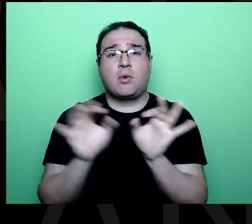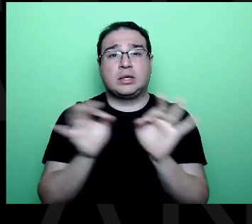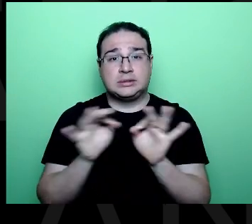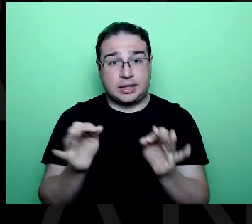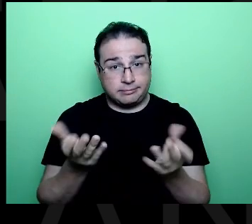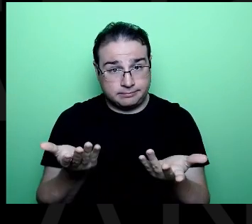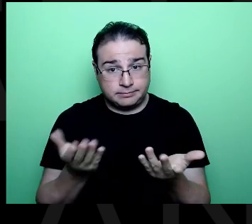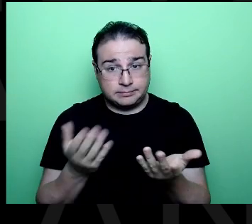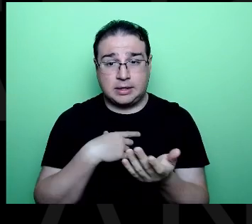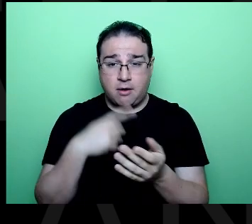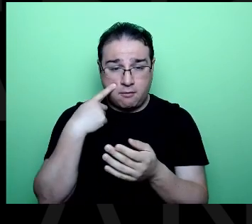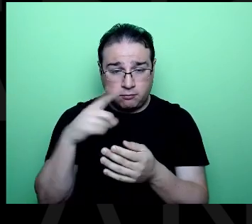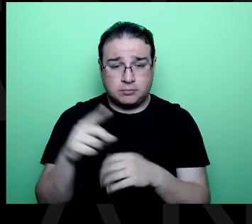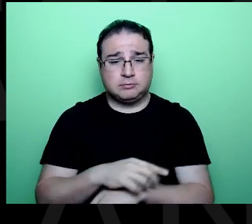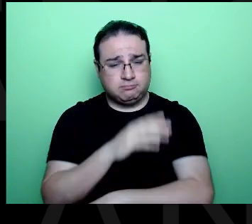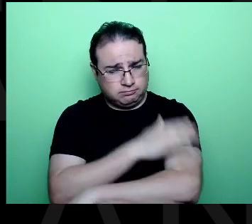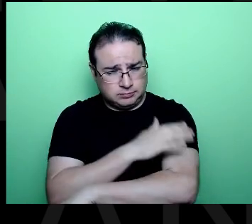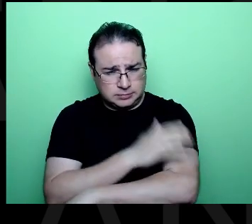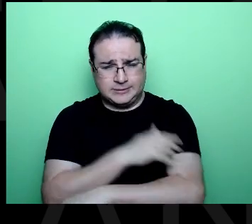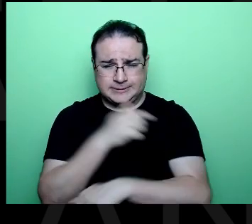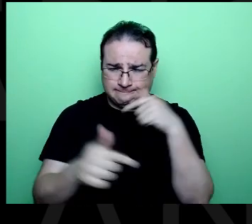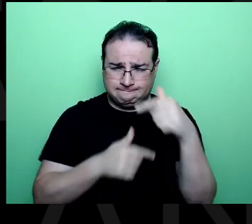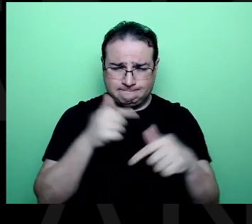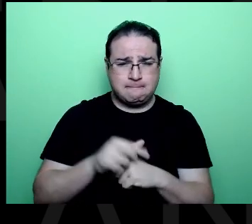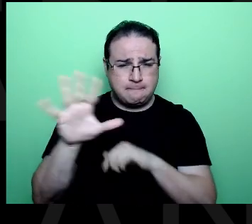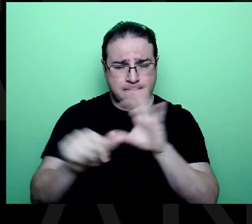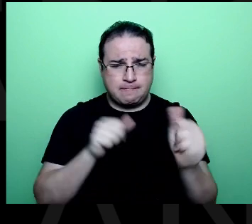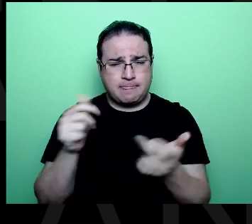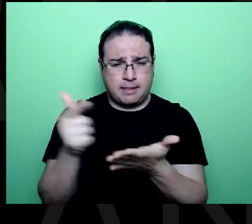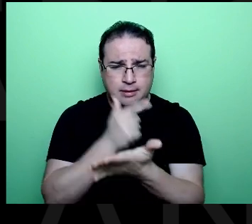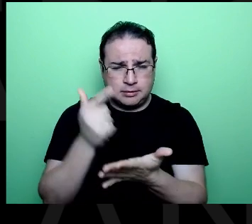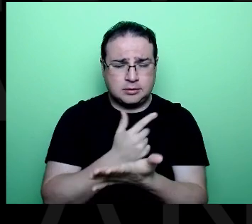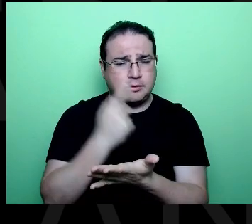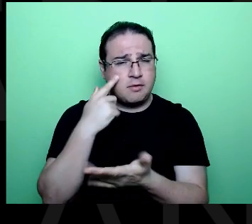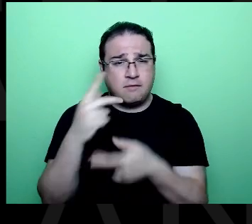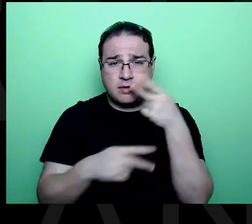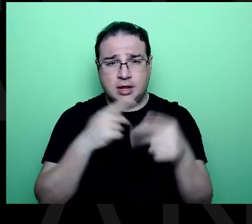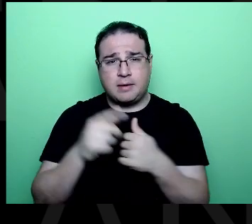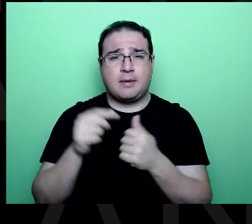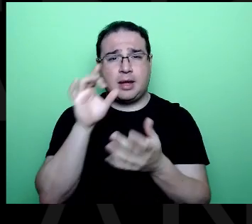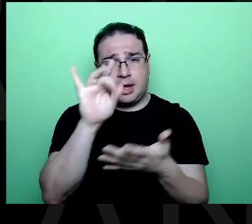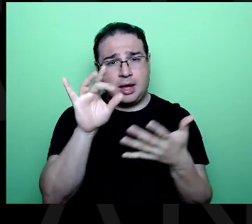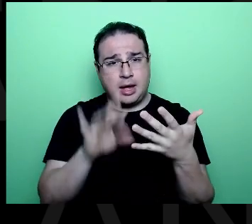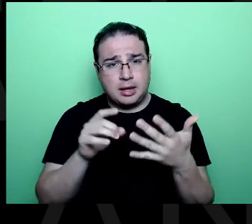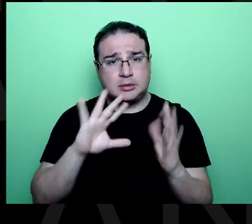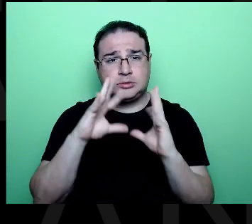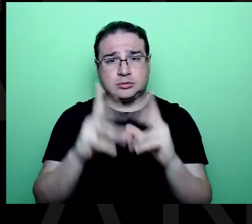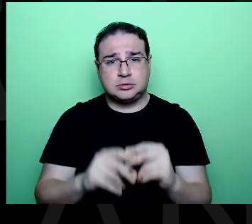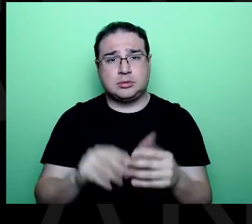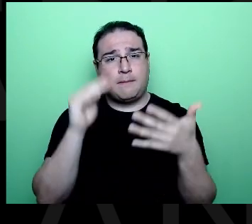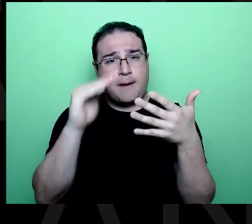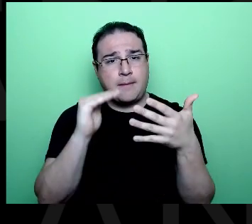que você vai fazer isso? Eu fui ali no braço, né? Pegava o livro e dizia... Pegava cada livro,